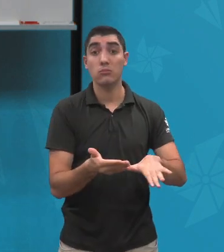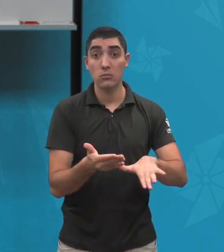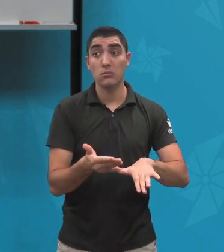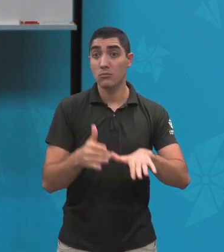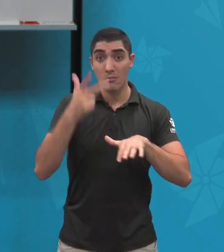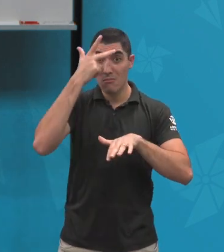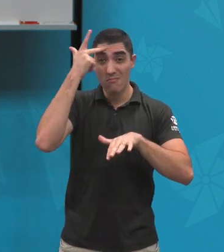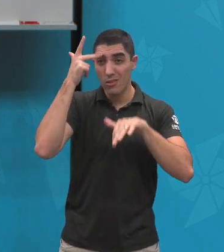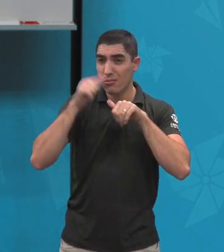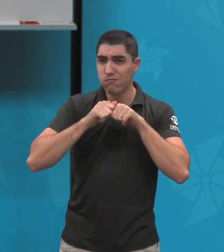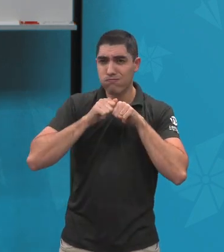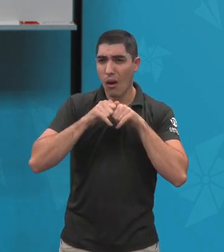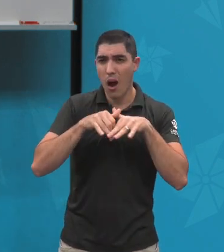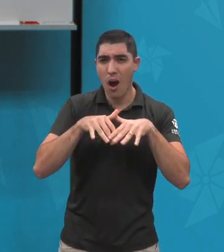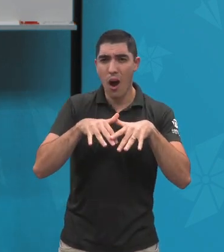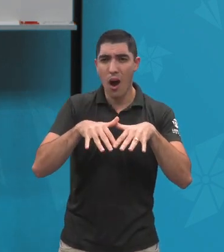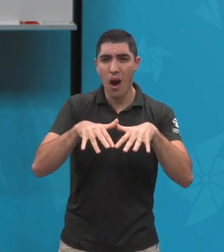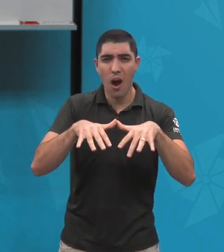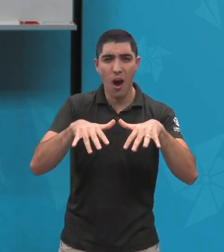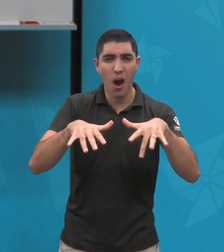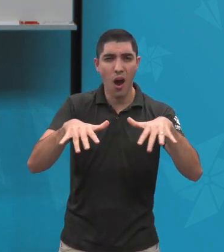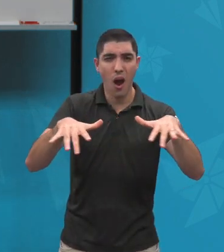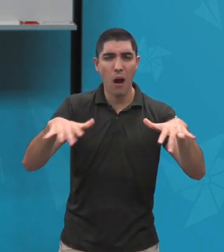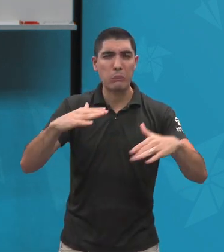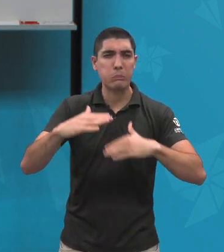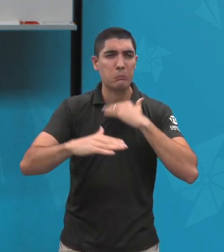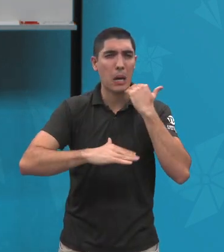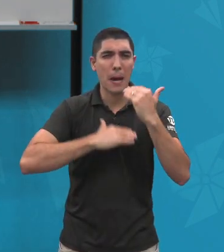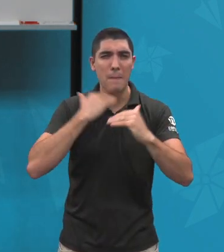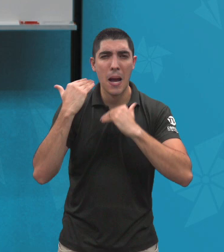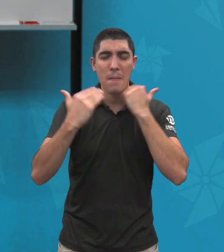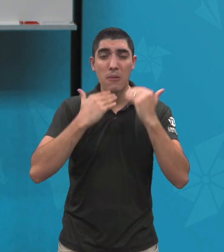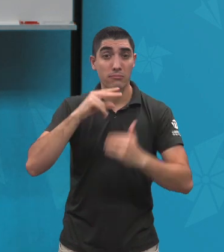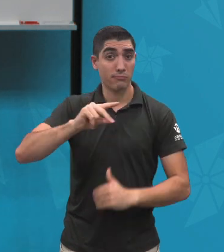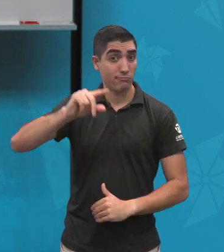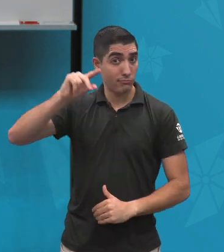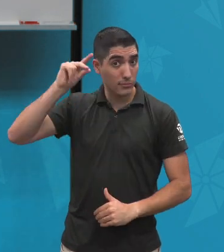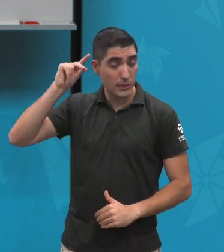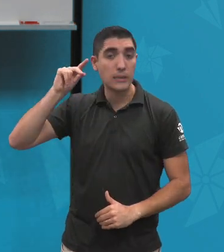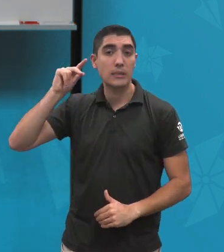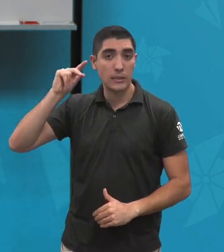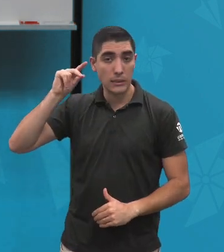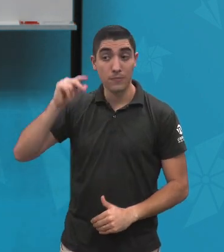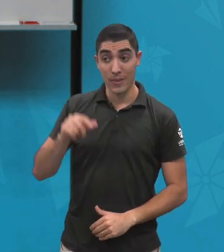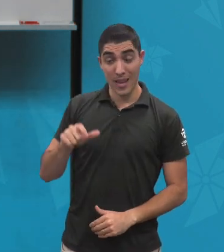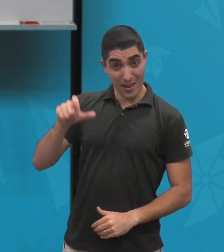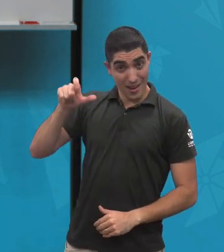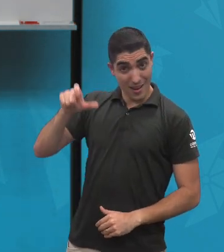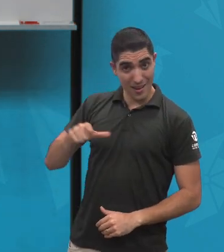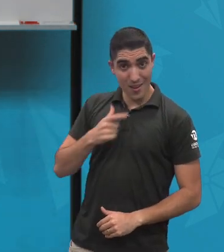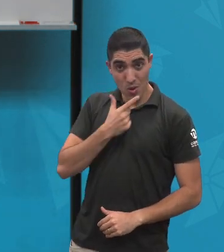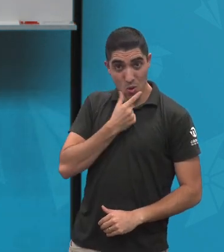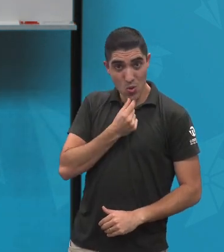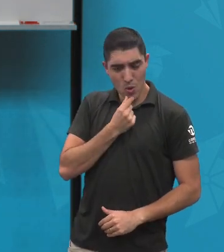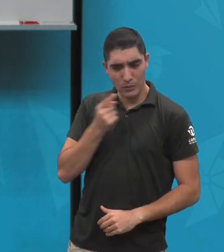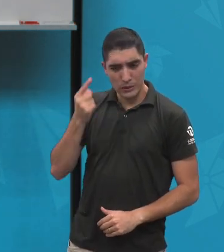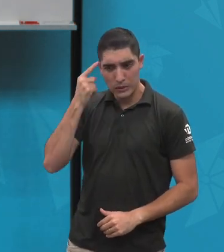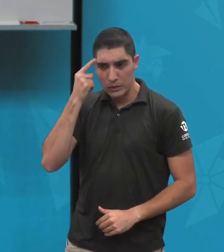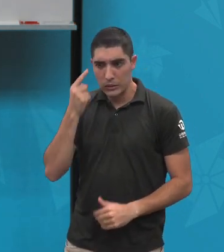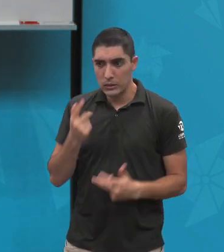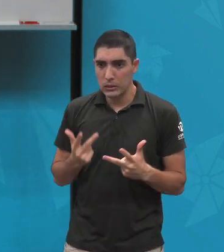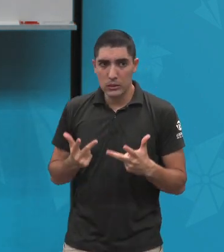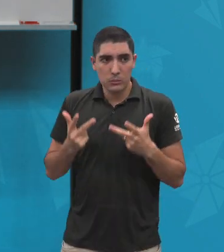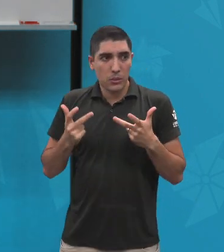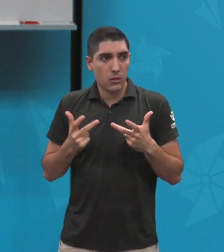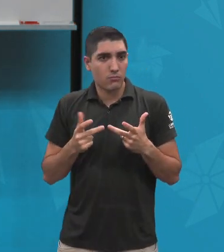uma devastação que mexeu com a vida de um modo geral na época. E o Giovanni Boccaccio, a